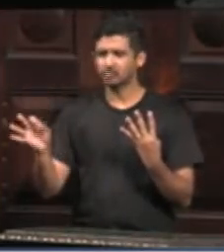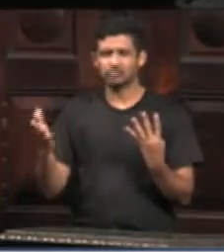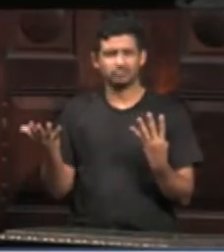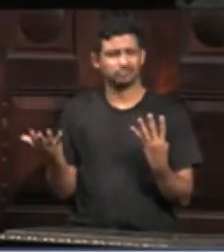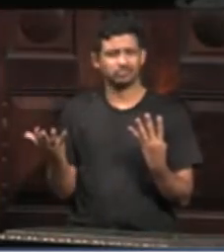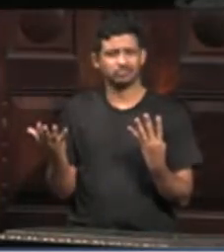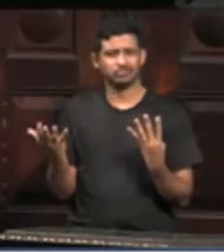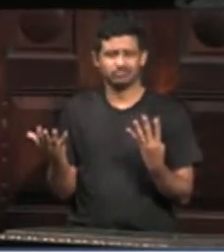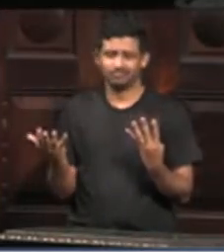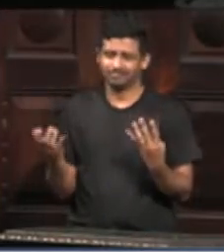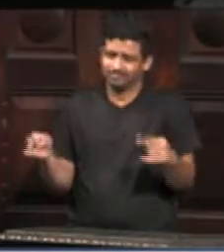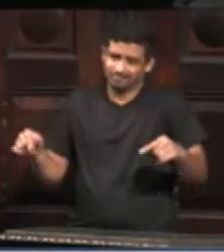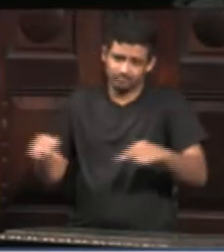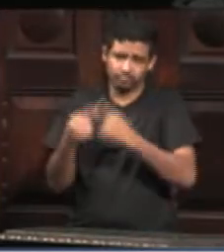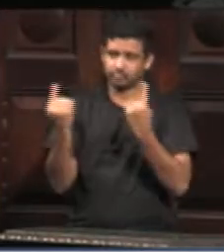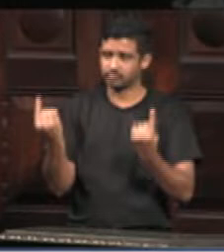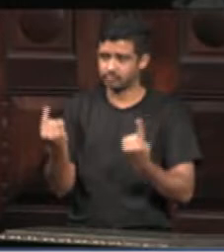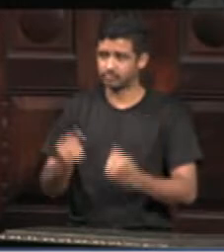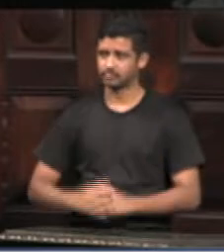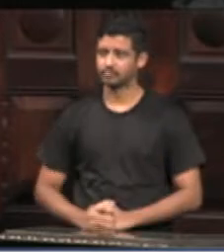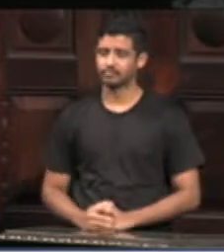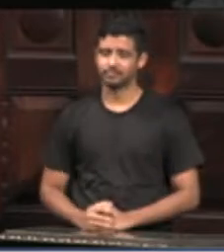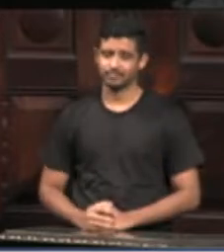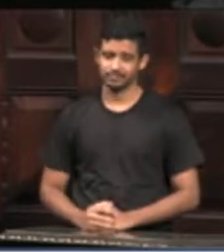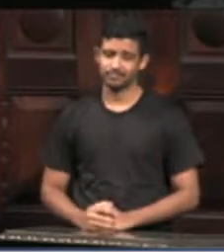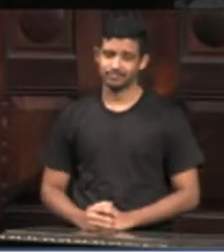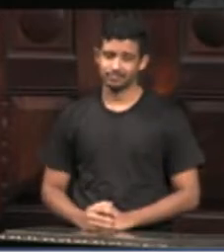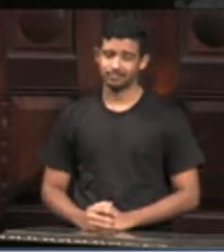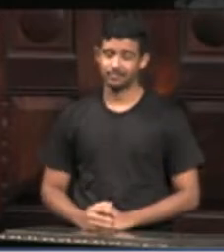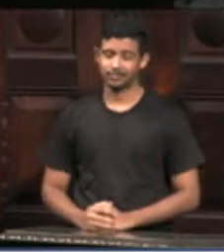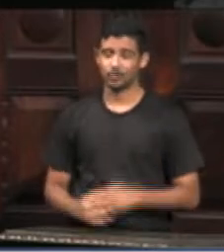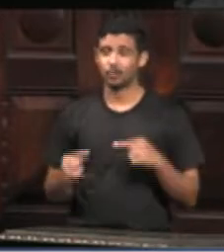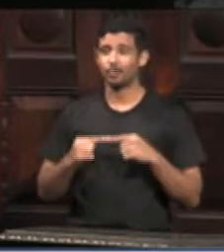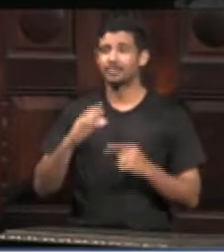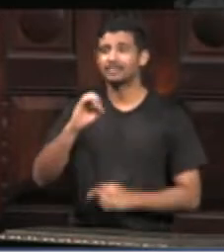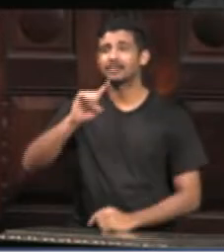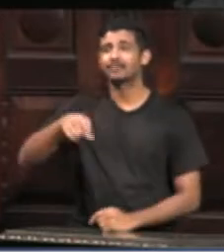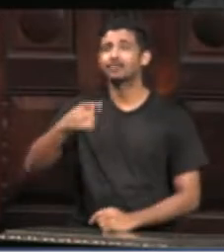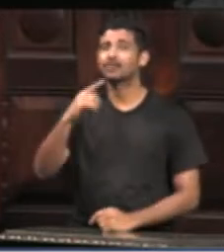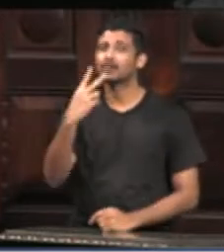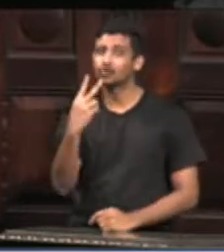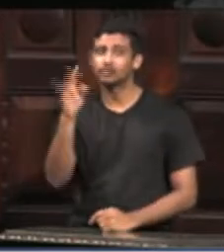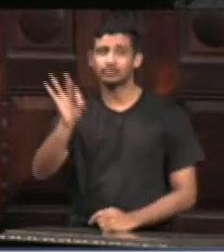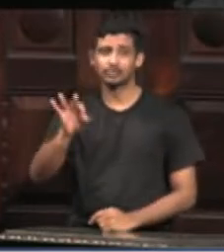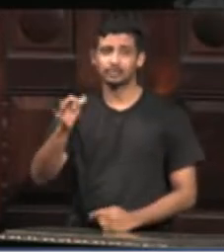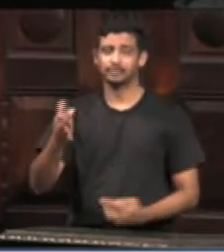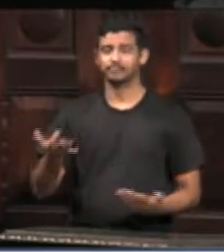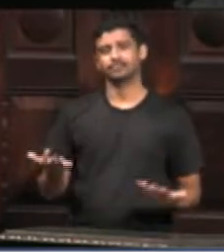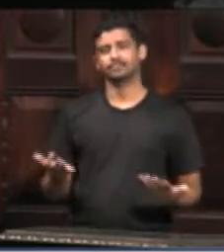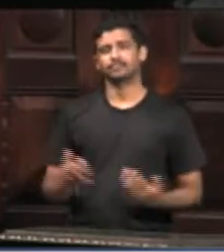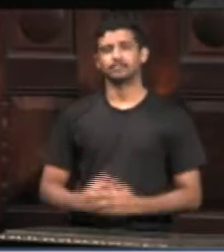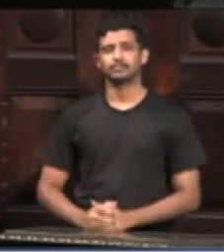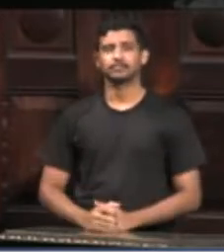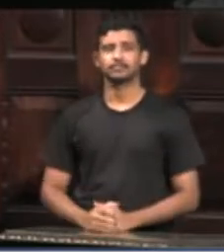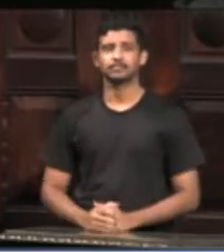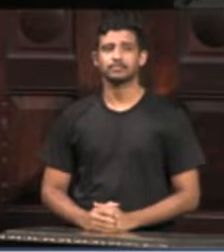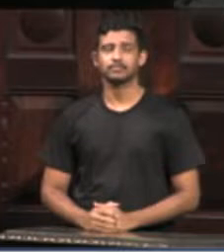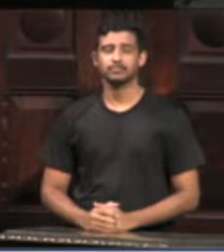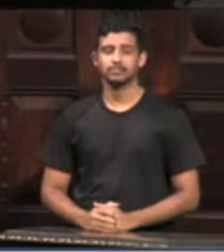é desprezível. É 0,2. Então, eu vou